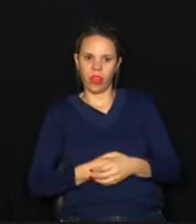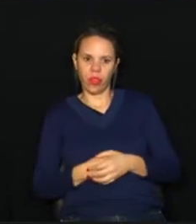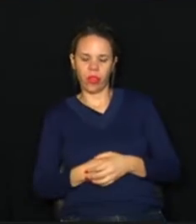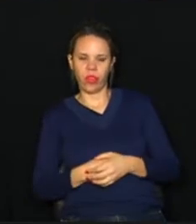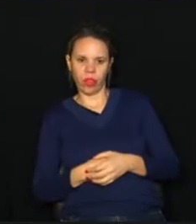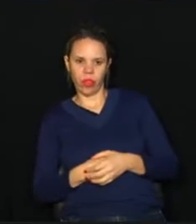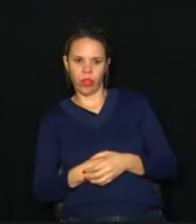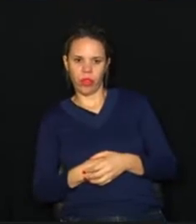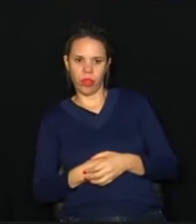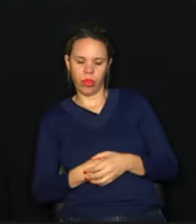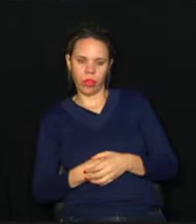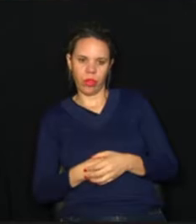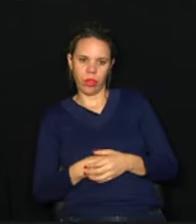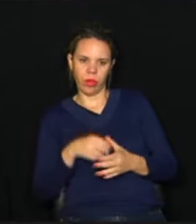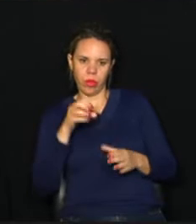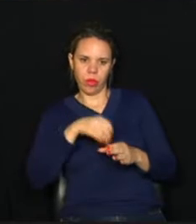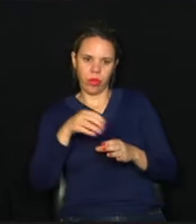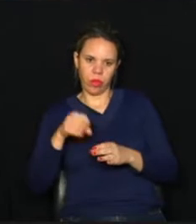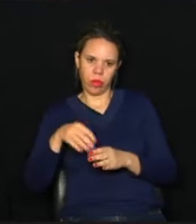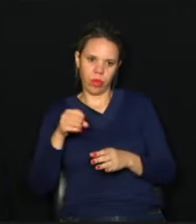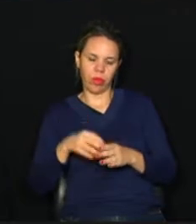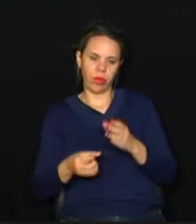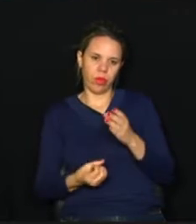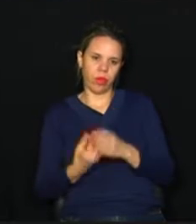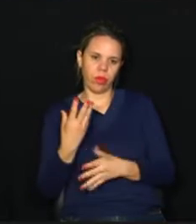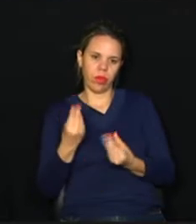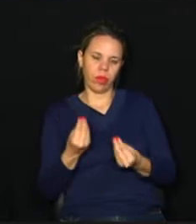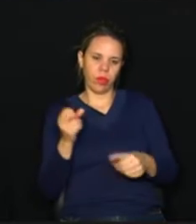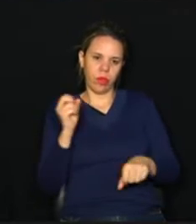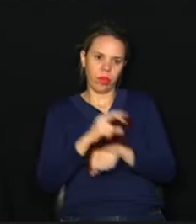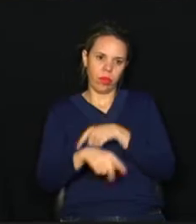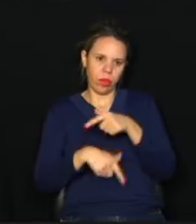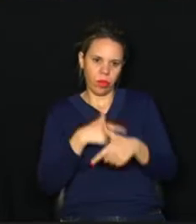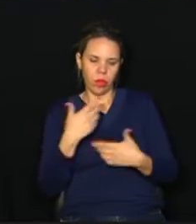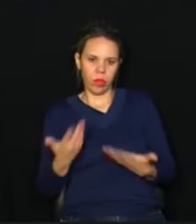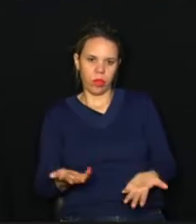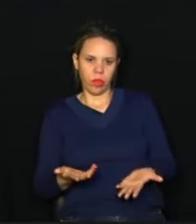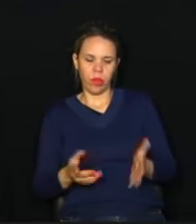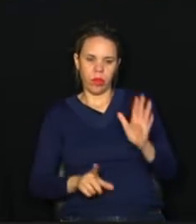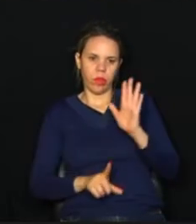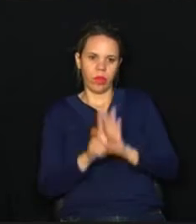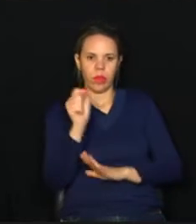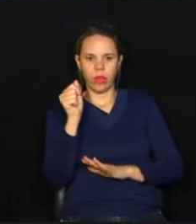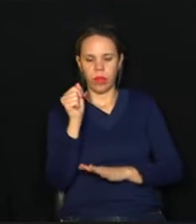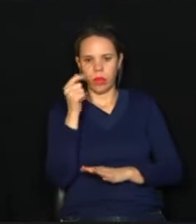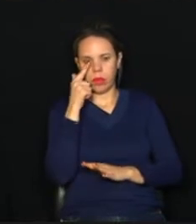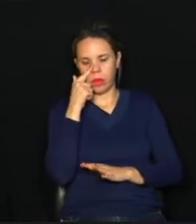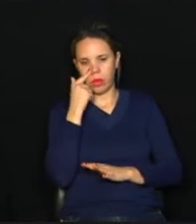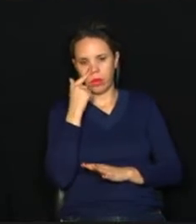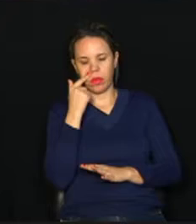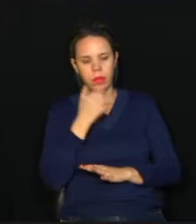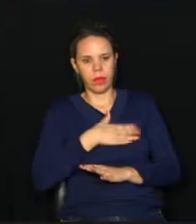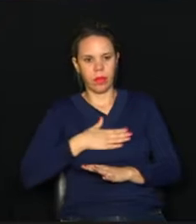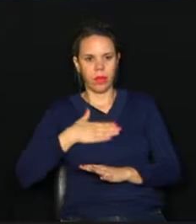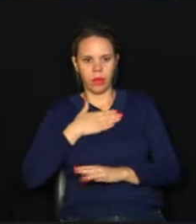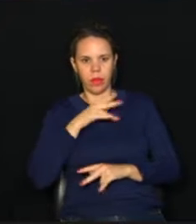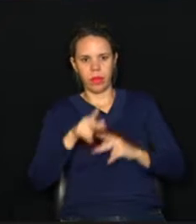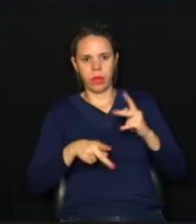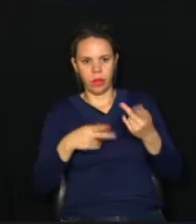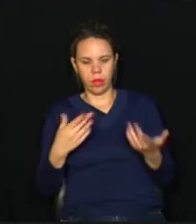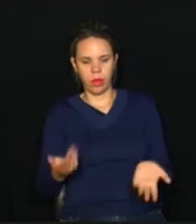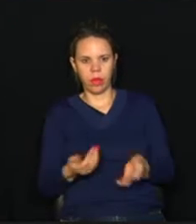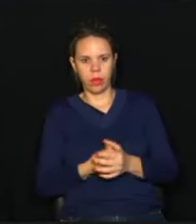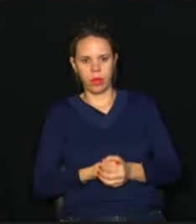São plantas cultivadas que geram muito emprego, geram muita renda, geram muito bem-estar para as populações.